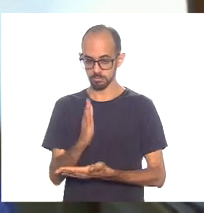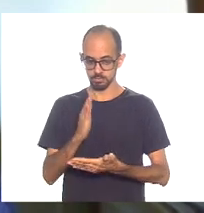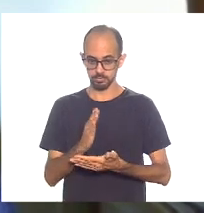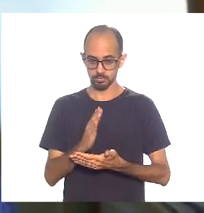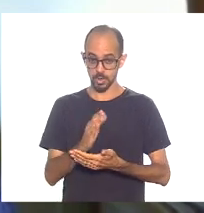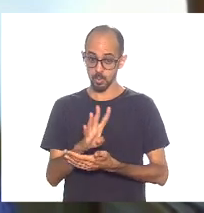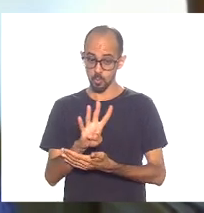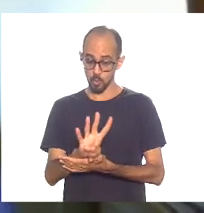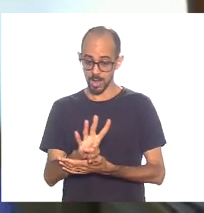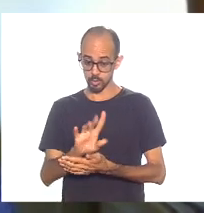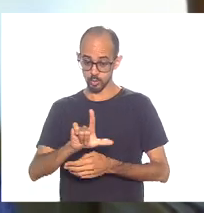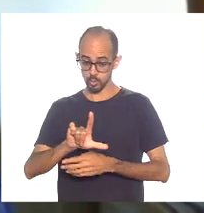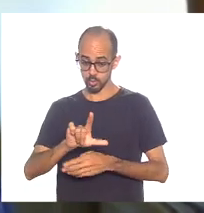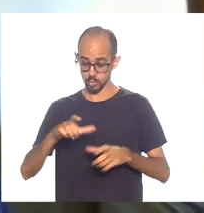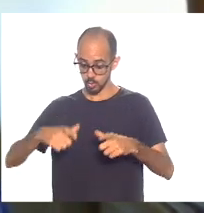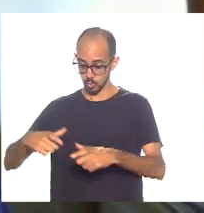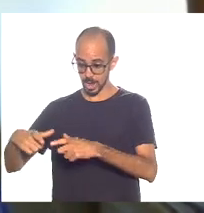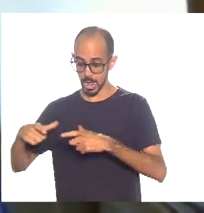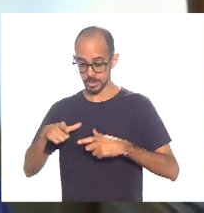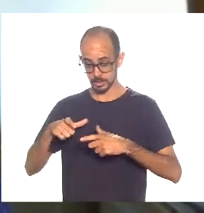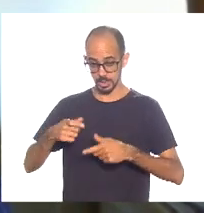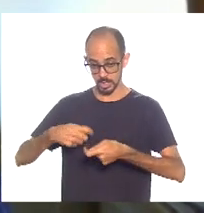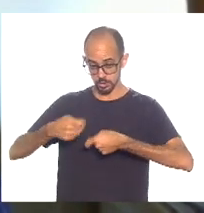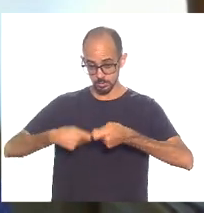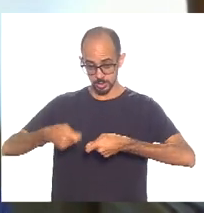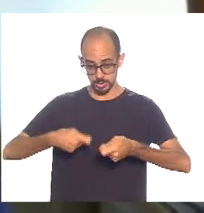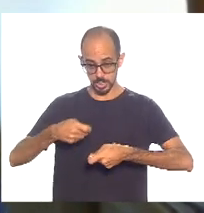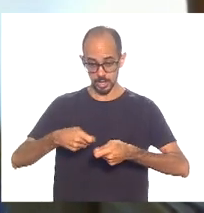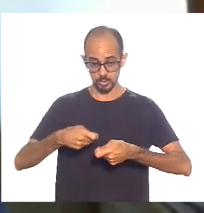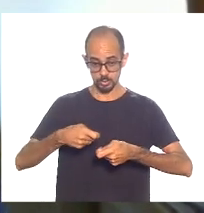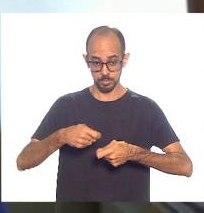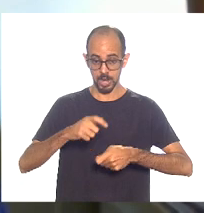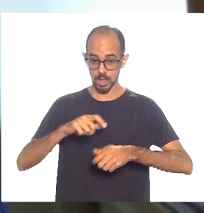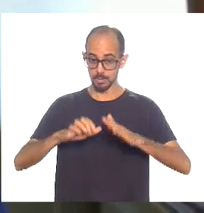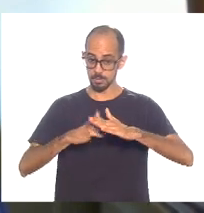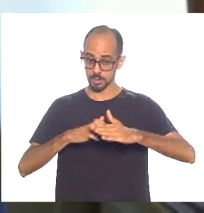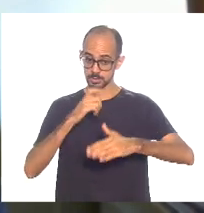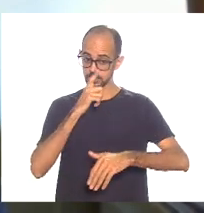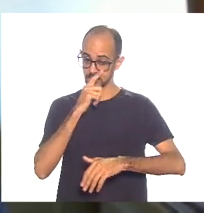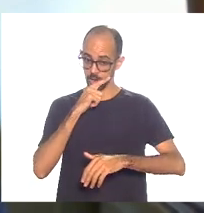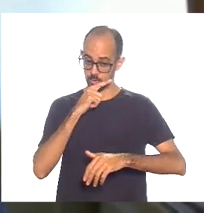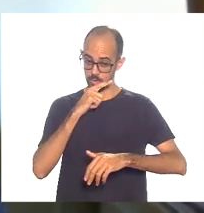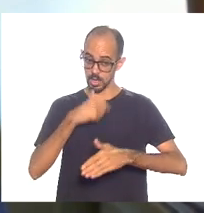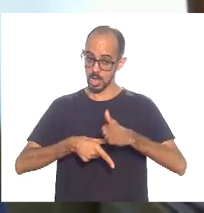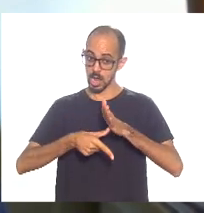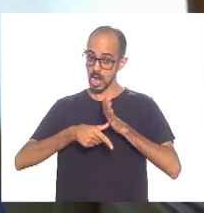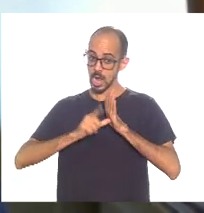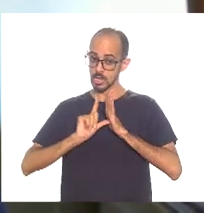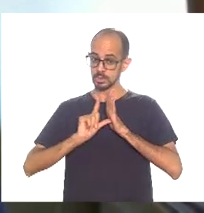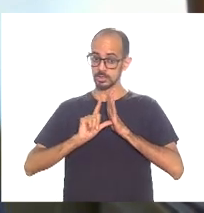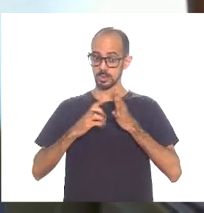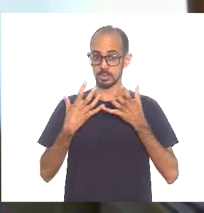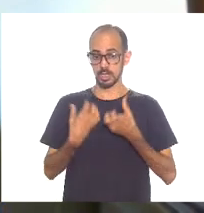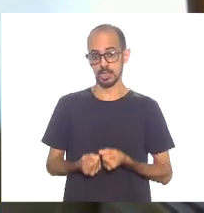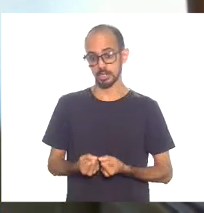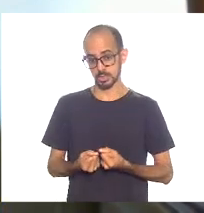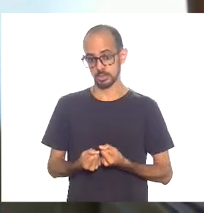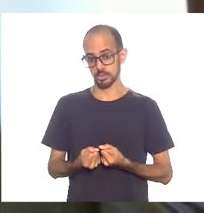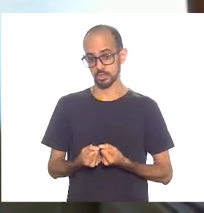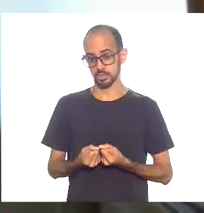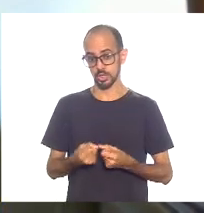pela SEDAI antes dessa adesão, sob o risco de se